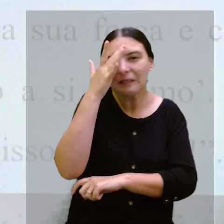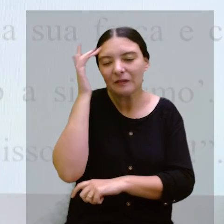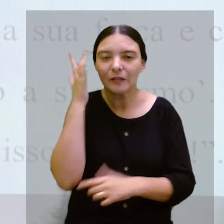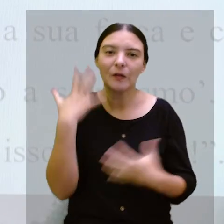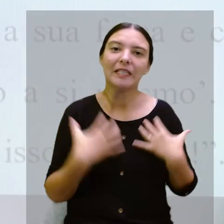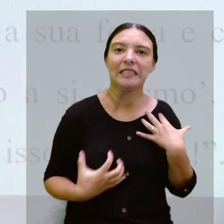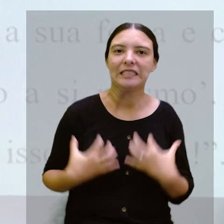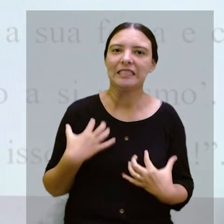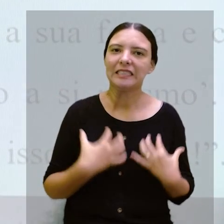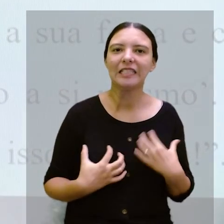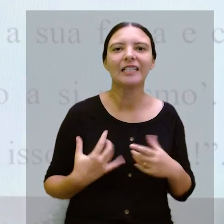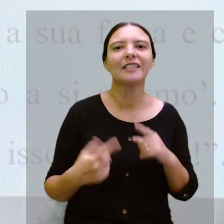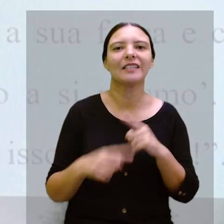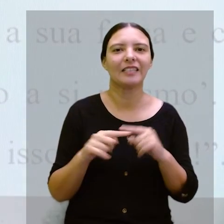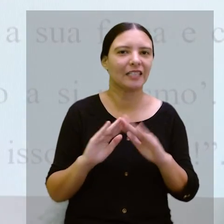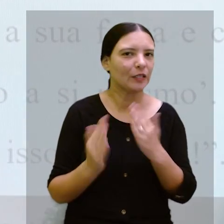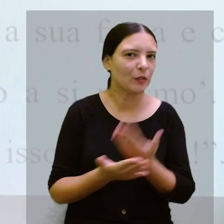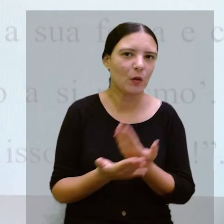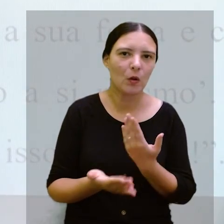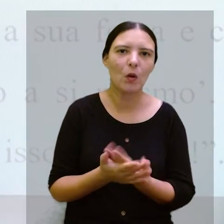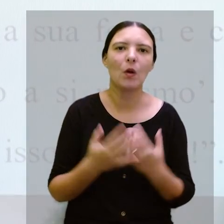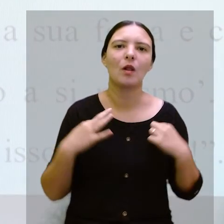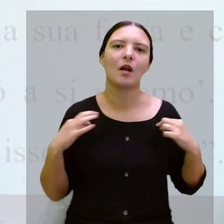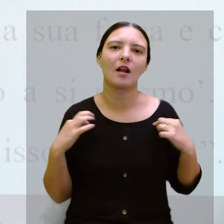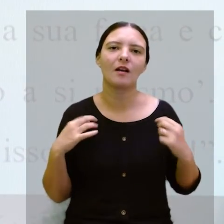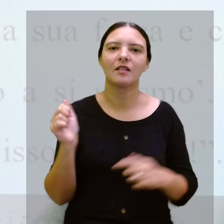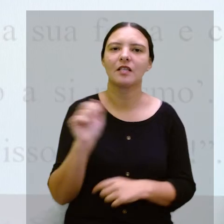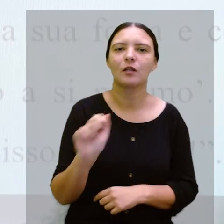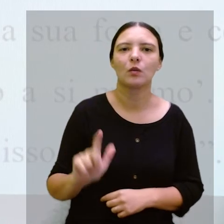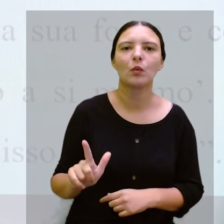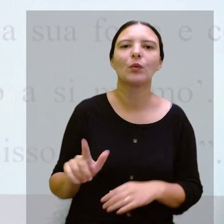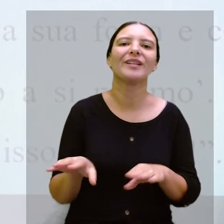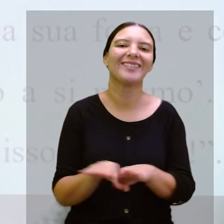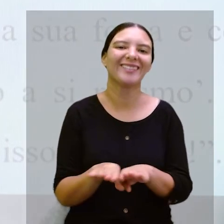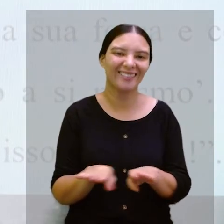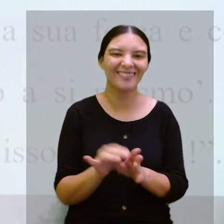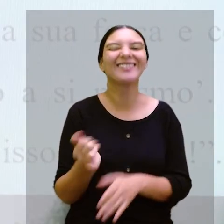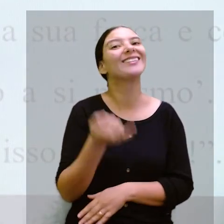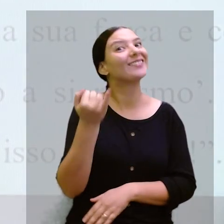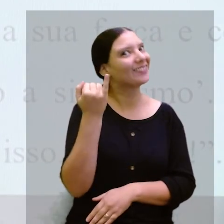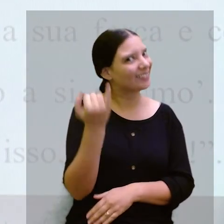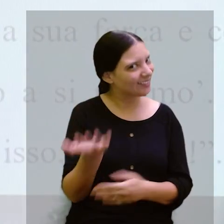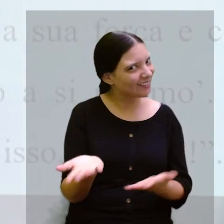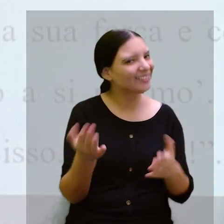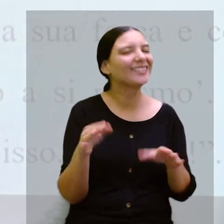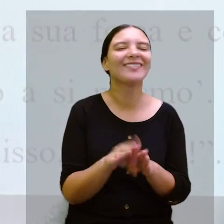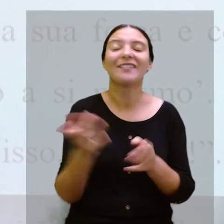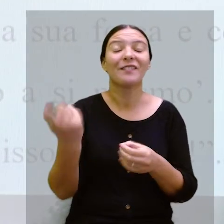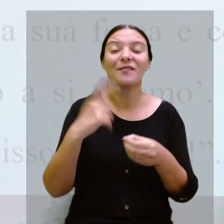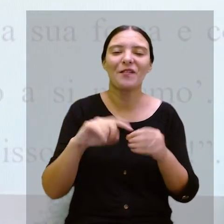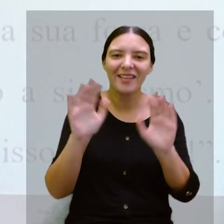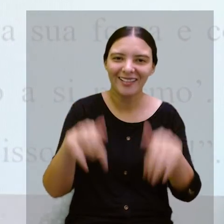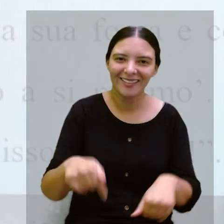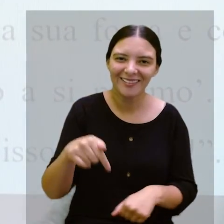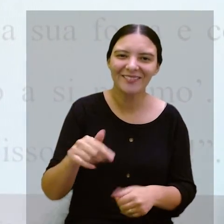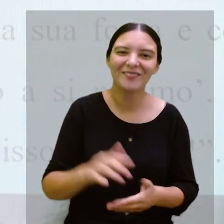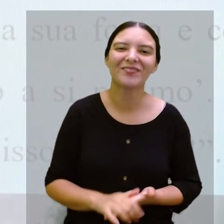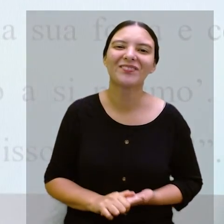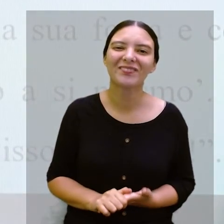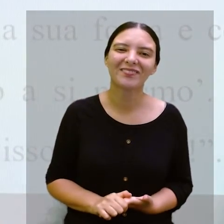agitada, ainda mais considerando que na escola está todo mundo de camisa azul, isso também é um dado importante sobre times, mas vamos voltar aqui.